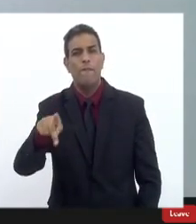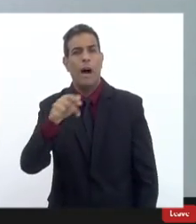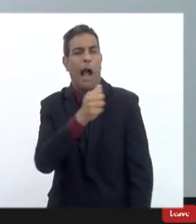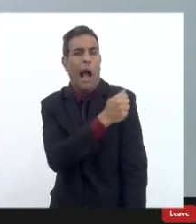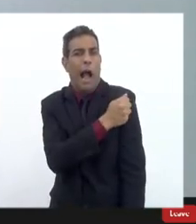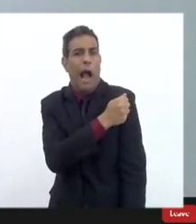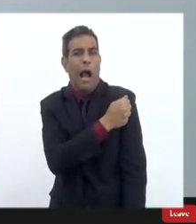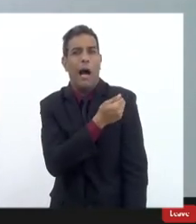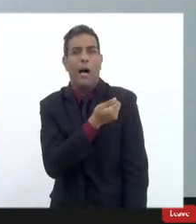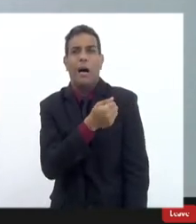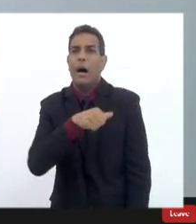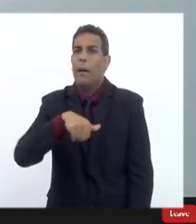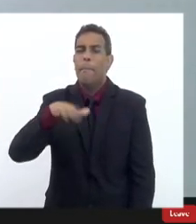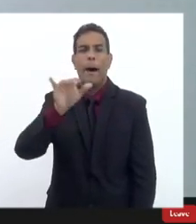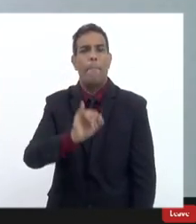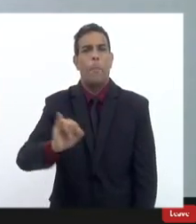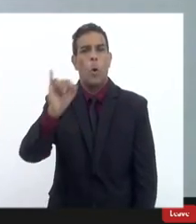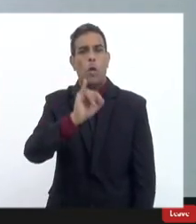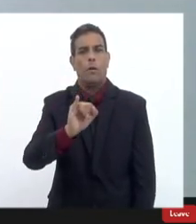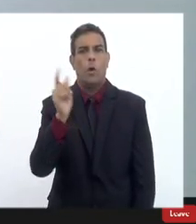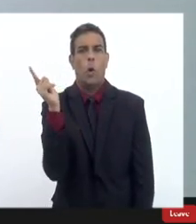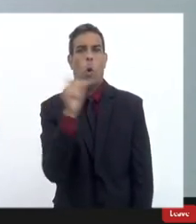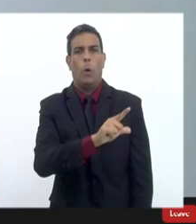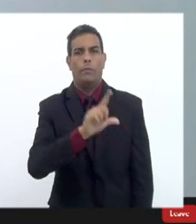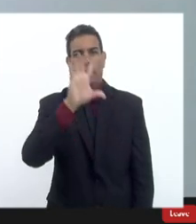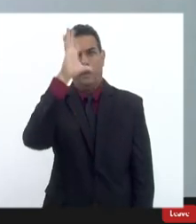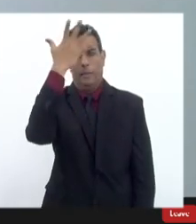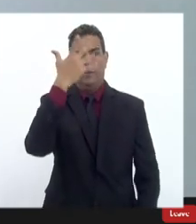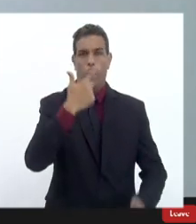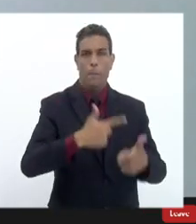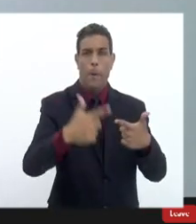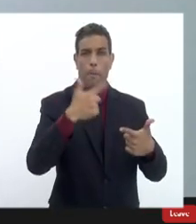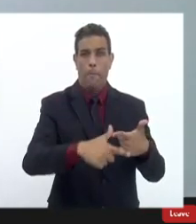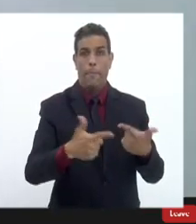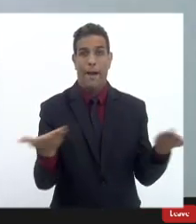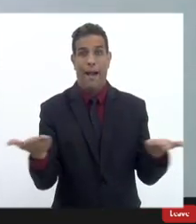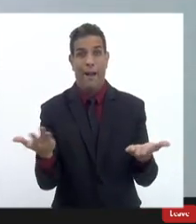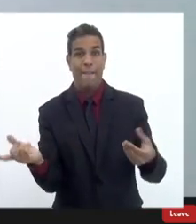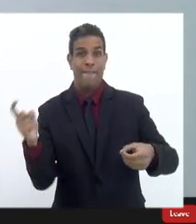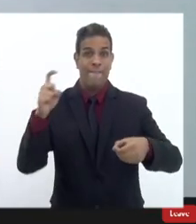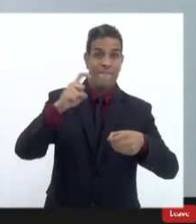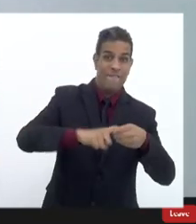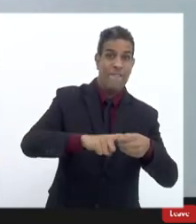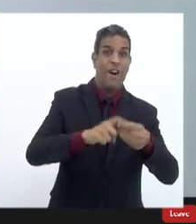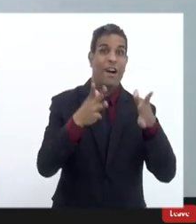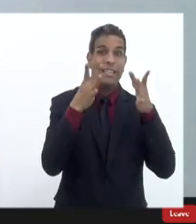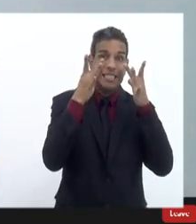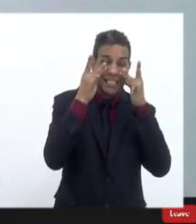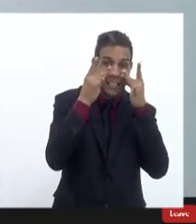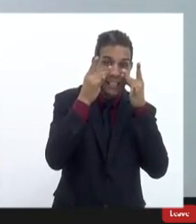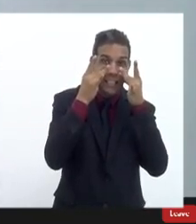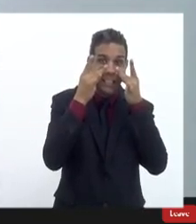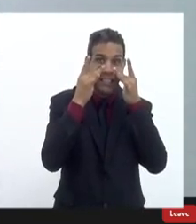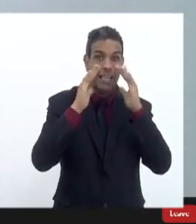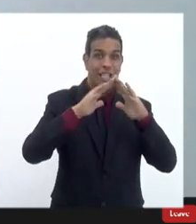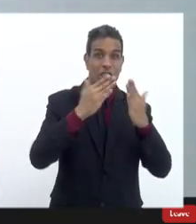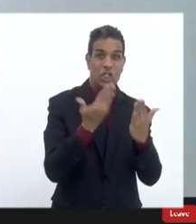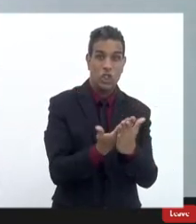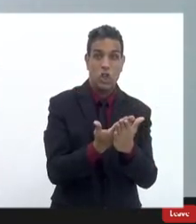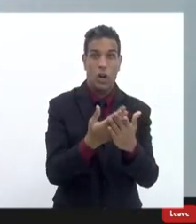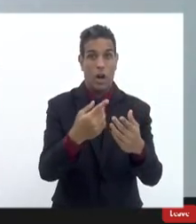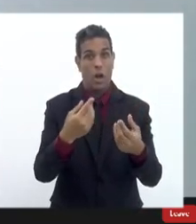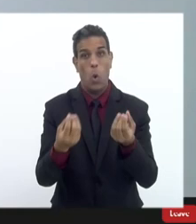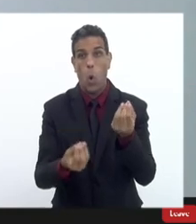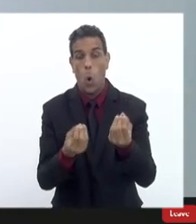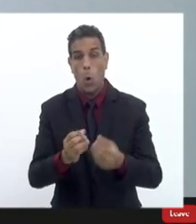estudantes, nesse sentido, foram muito importantes. Agora estamos em uma posição de retorno gradual às atividades presenciais, né? Eu tenho que deixar claro